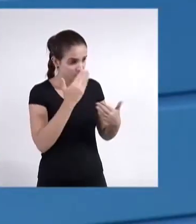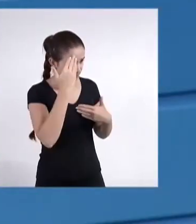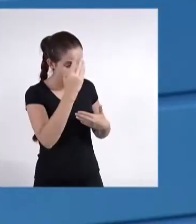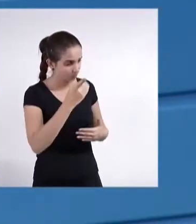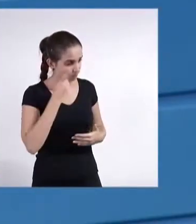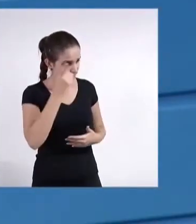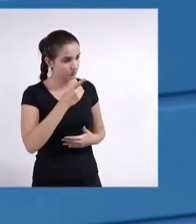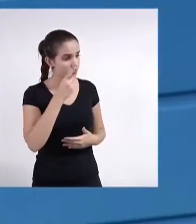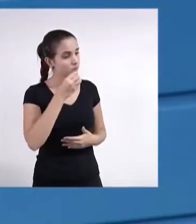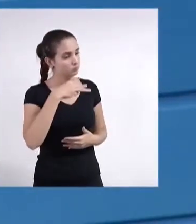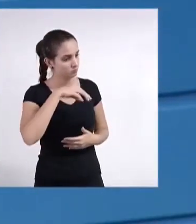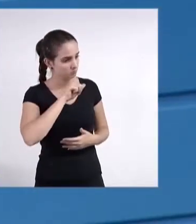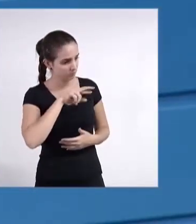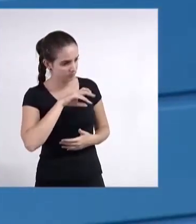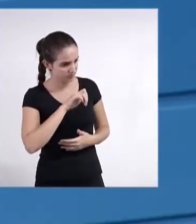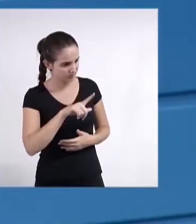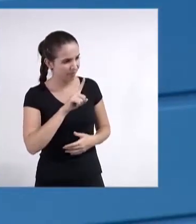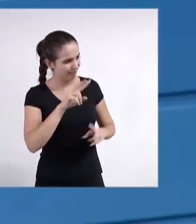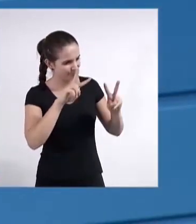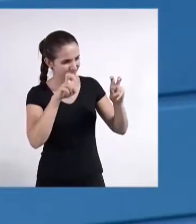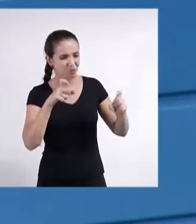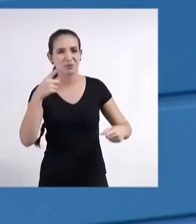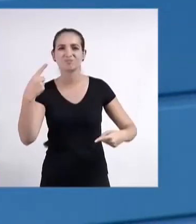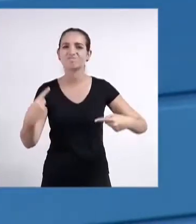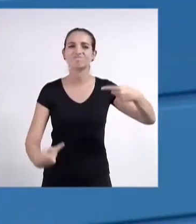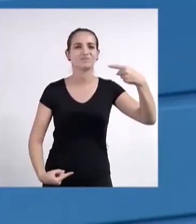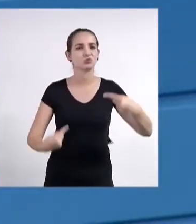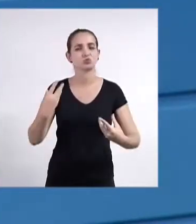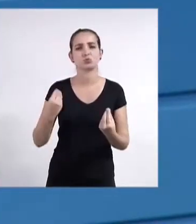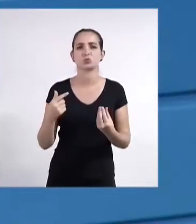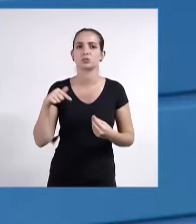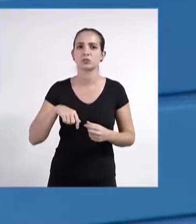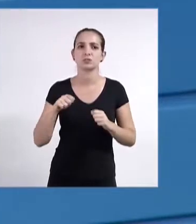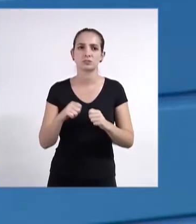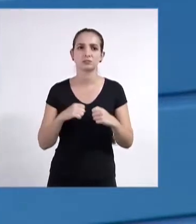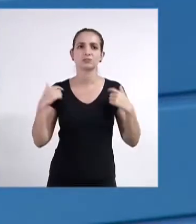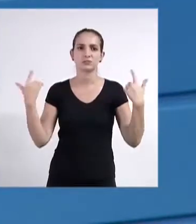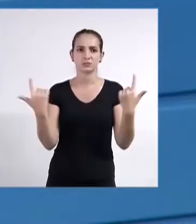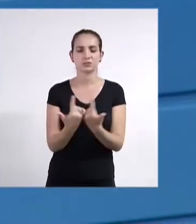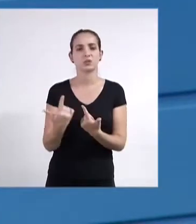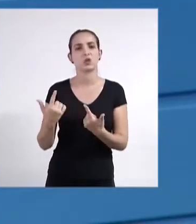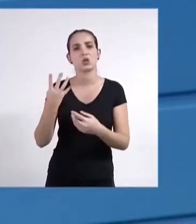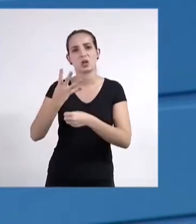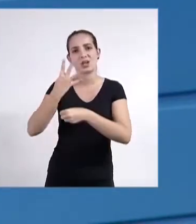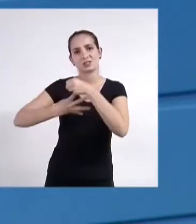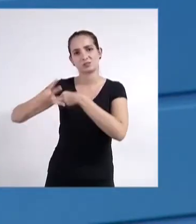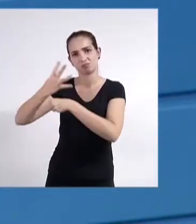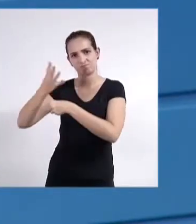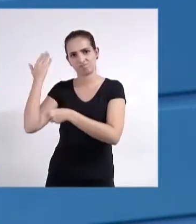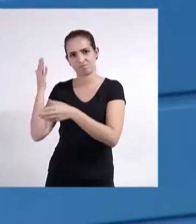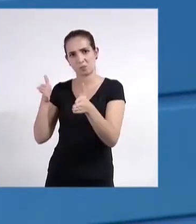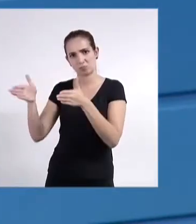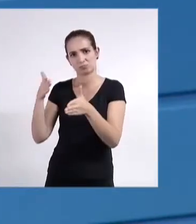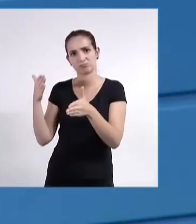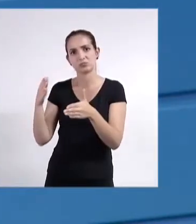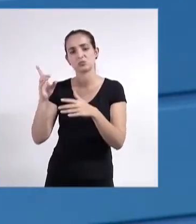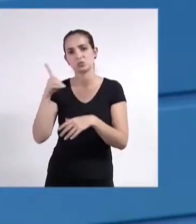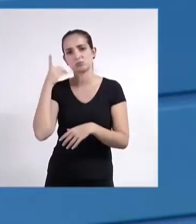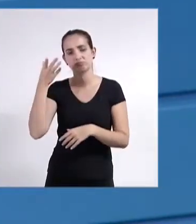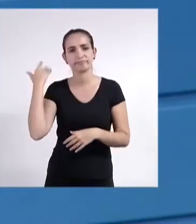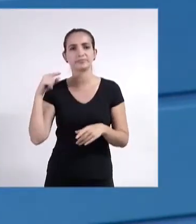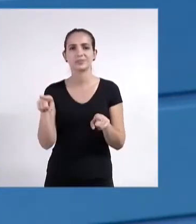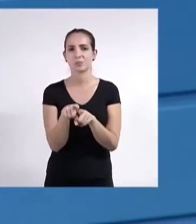Esse é um assunto que já foi muito discutido nessa casa na legislatura passada, a respeito da omissão